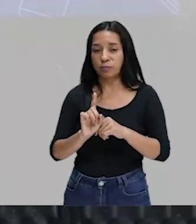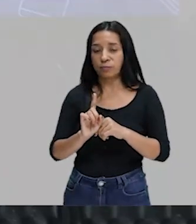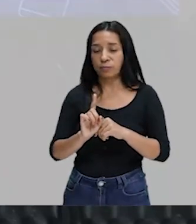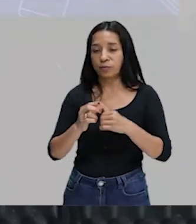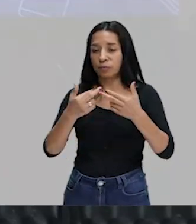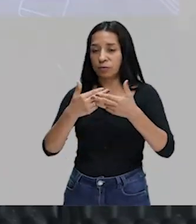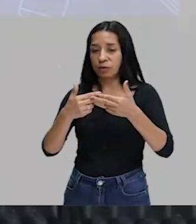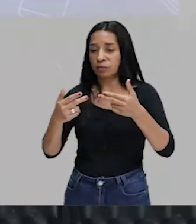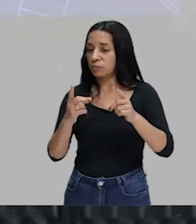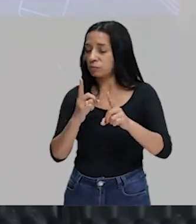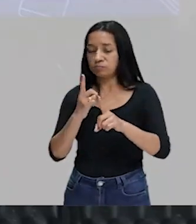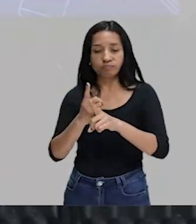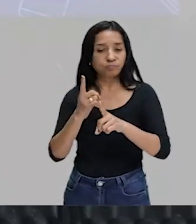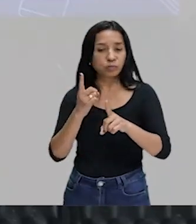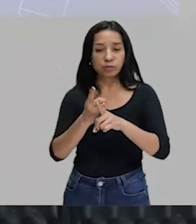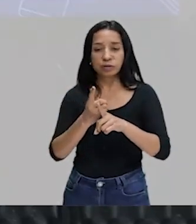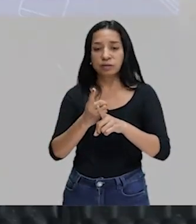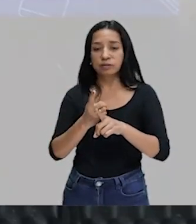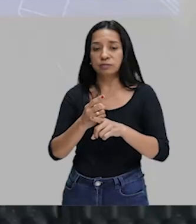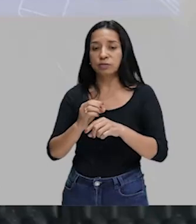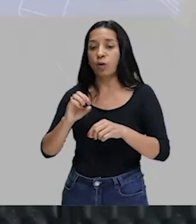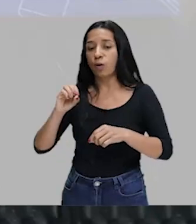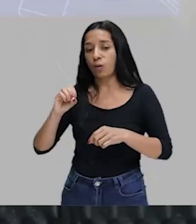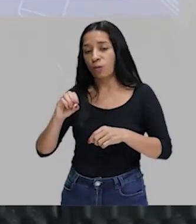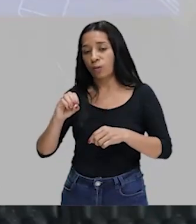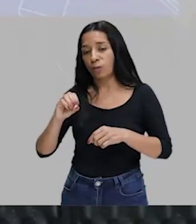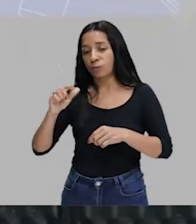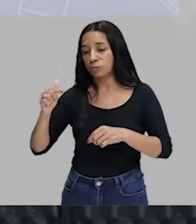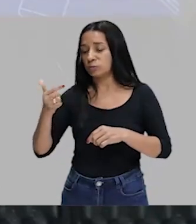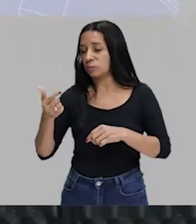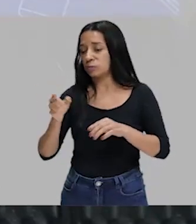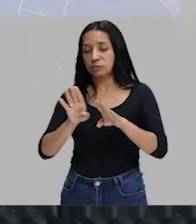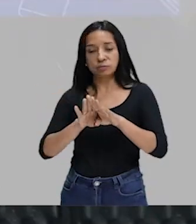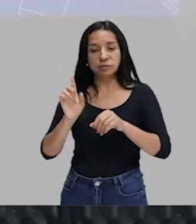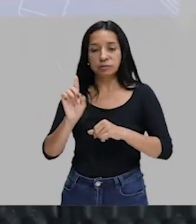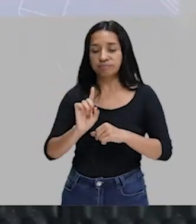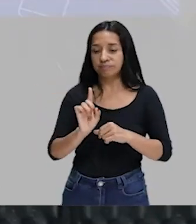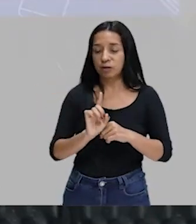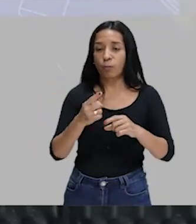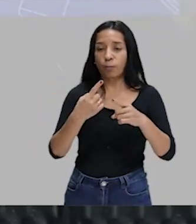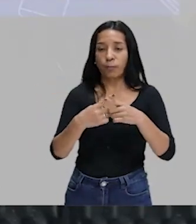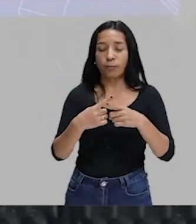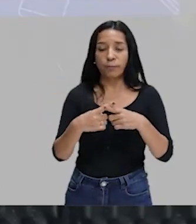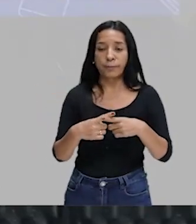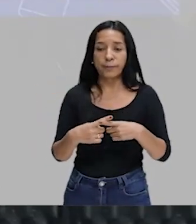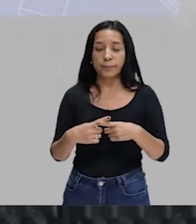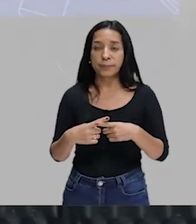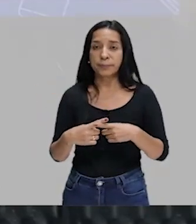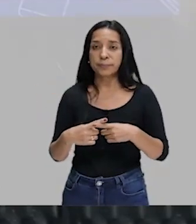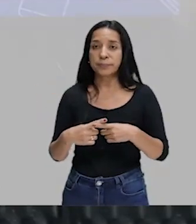pesados eles não são encontrados, e o oxigênio também não, certo? Por mais